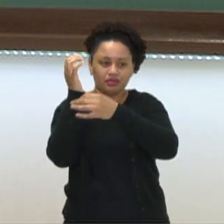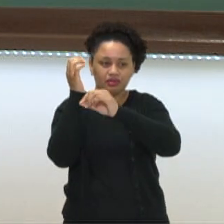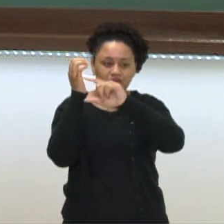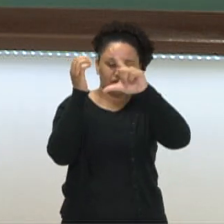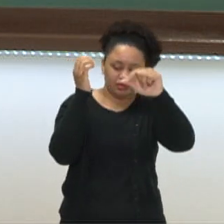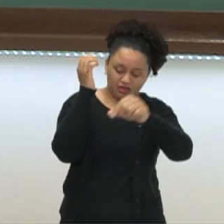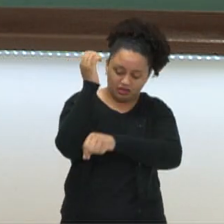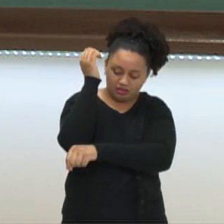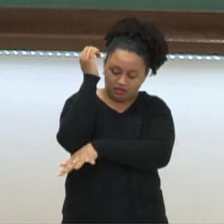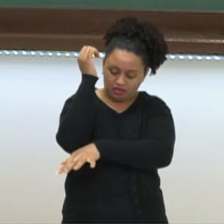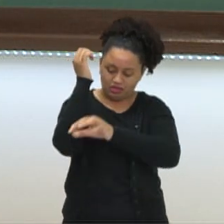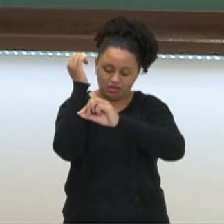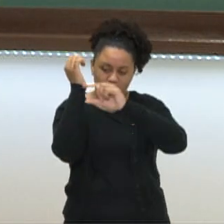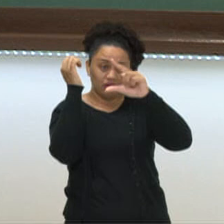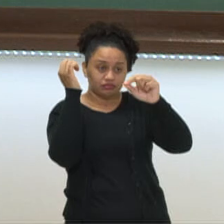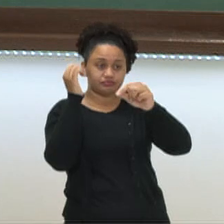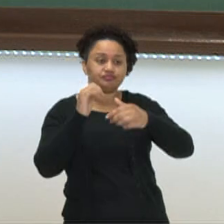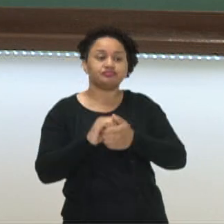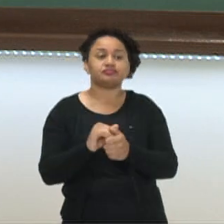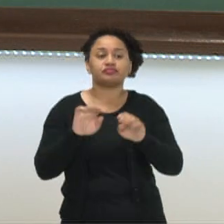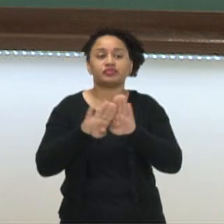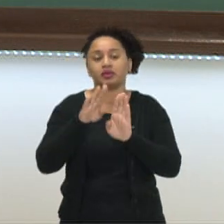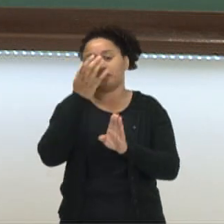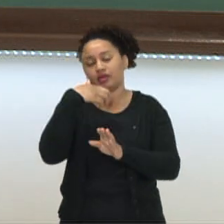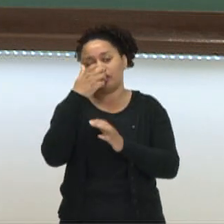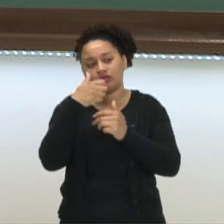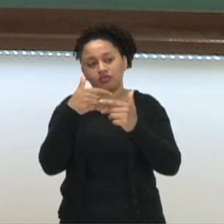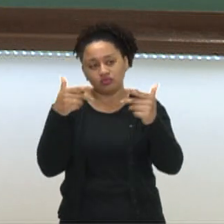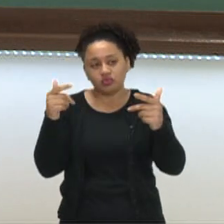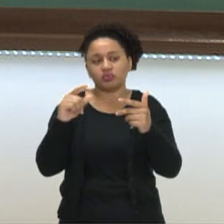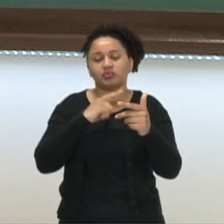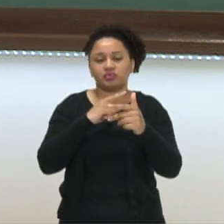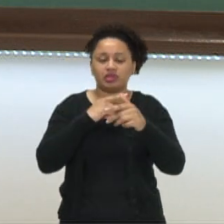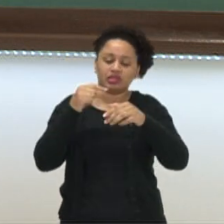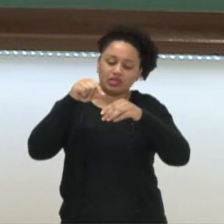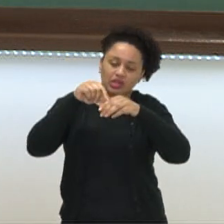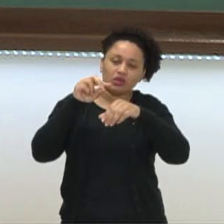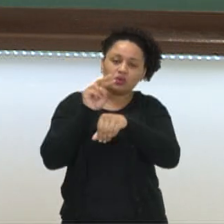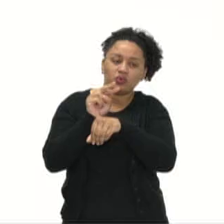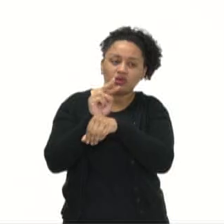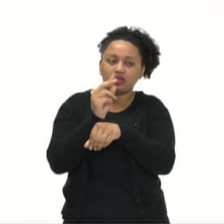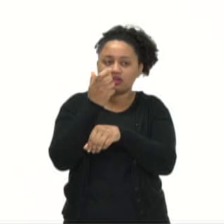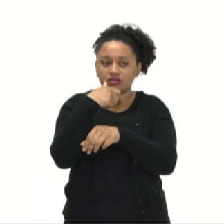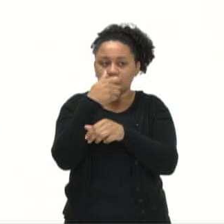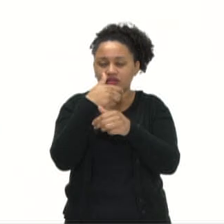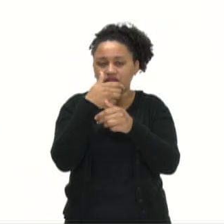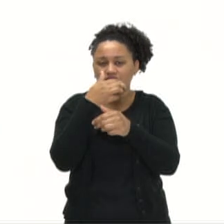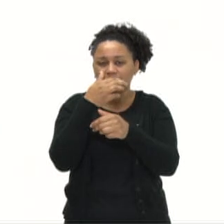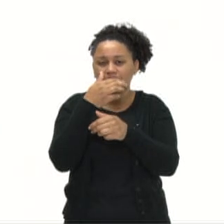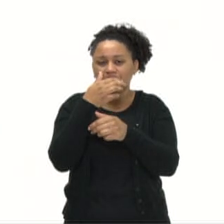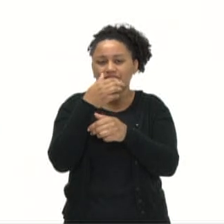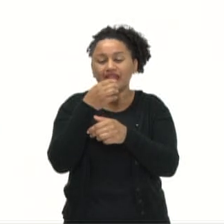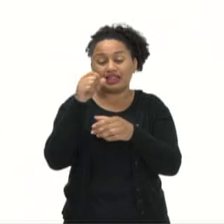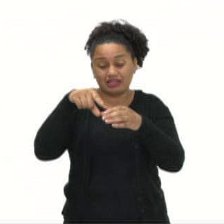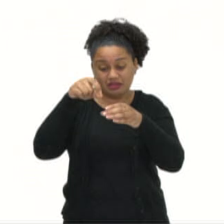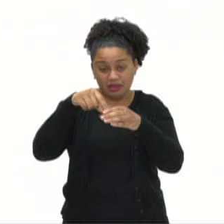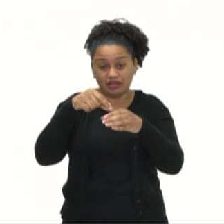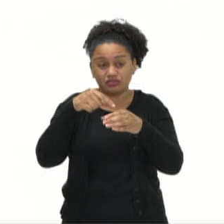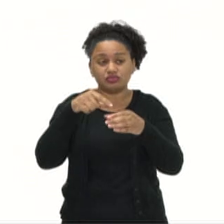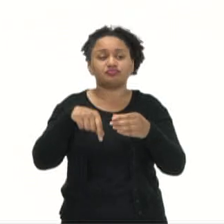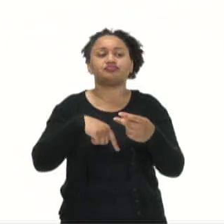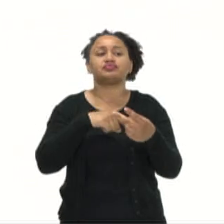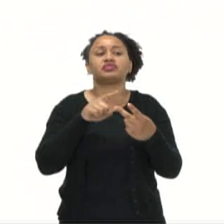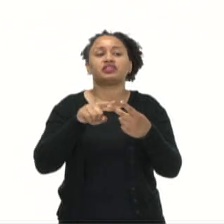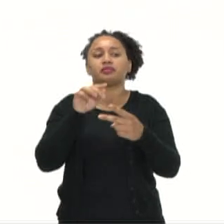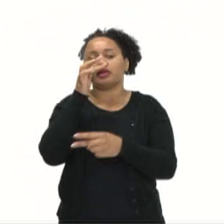e a raiz da planta. Os frutos que estão aqui abrigando as sementes interiormente, a flor, né? Que está ali